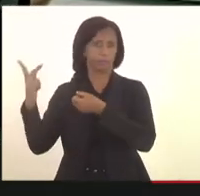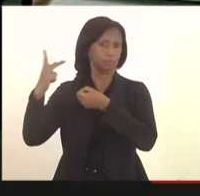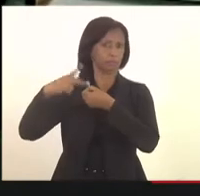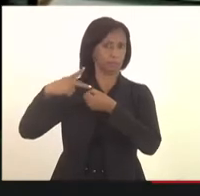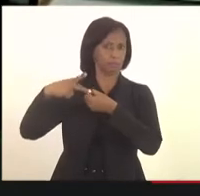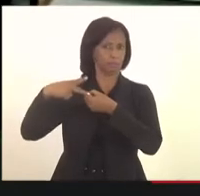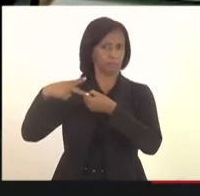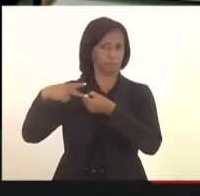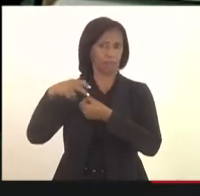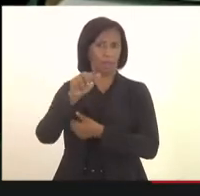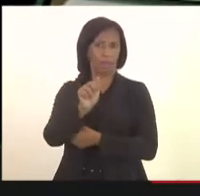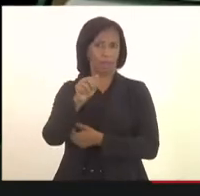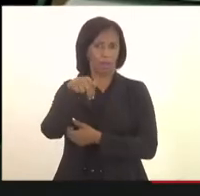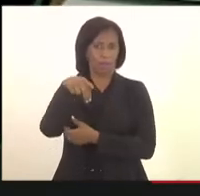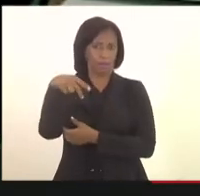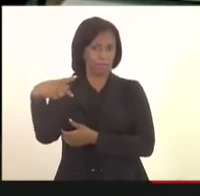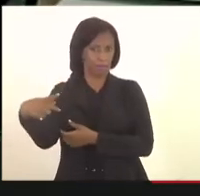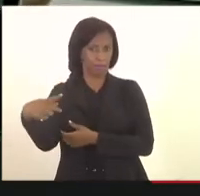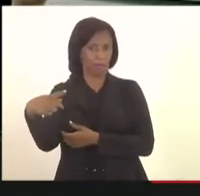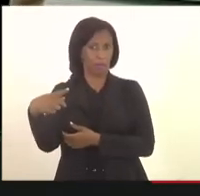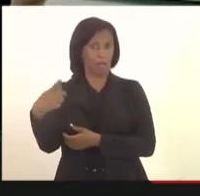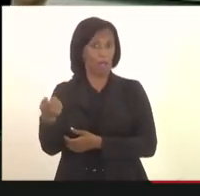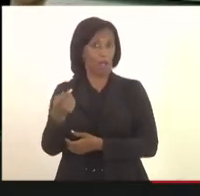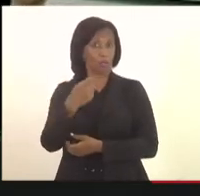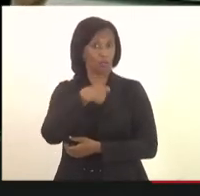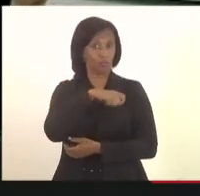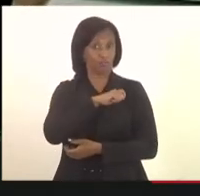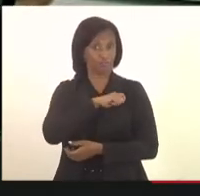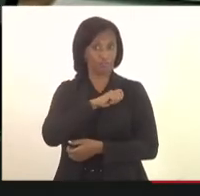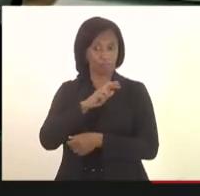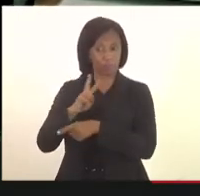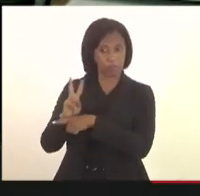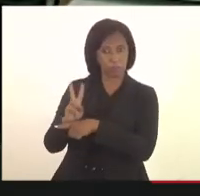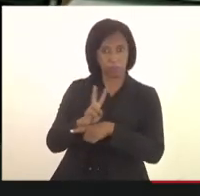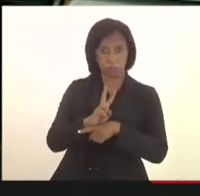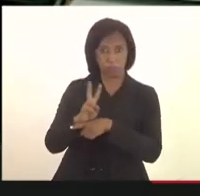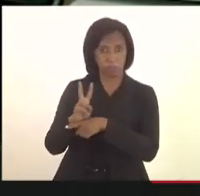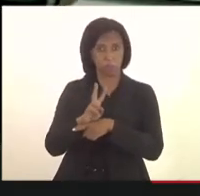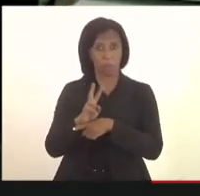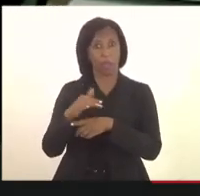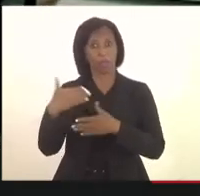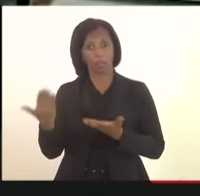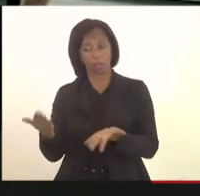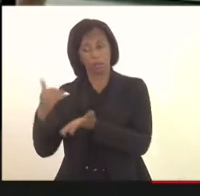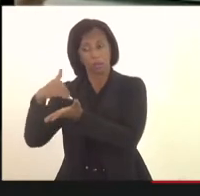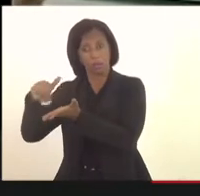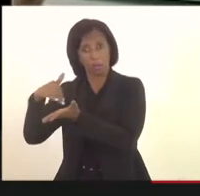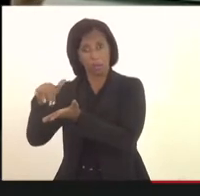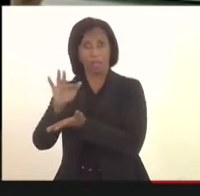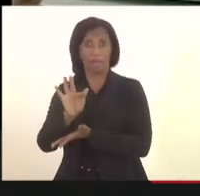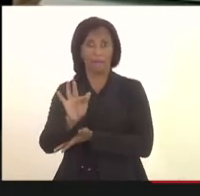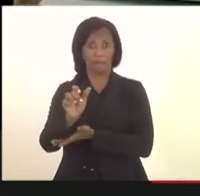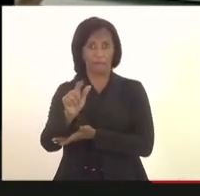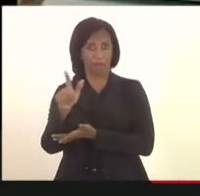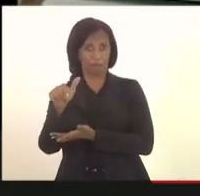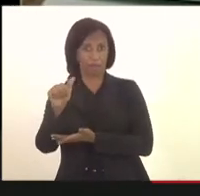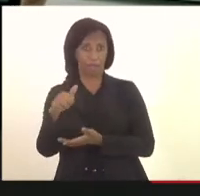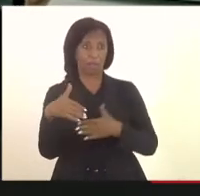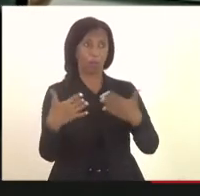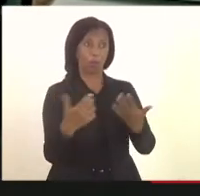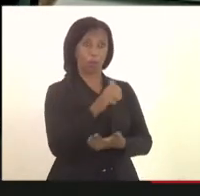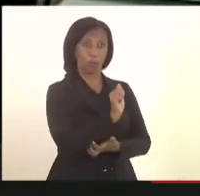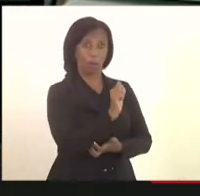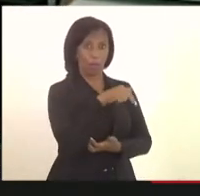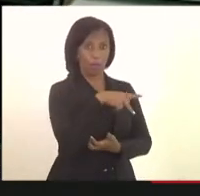as fiscalizações caberão, né, tanto à Secretaria de Fazenda quanto à